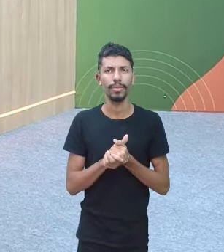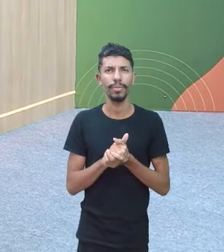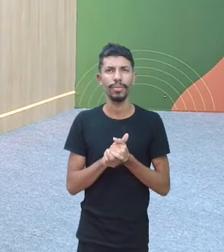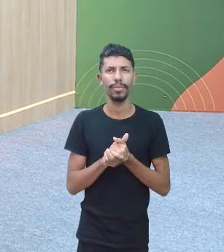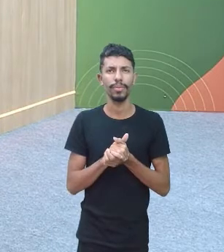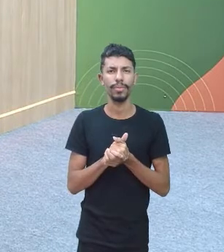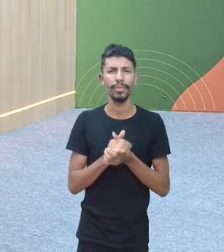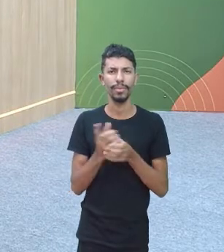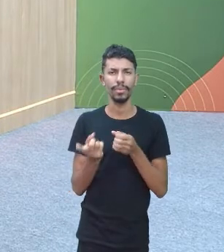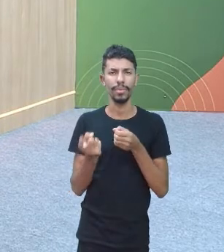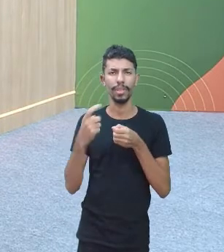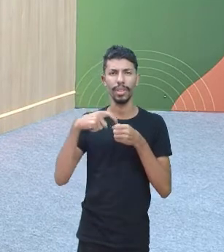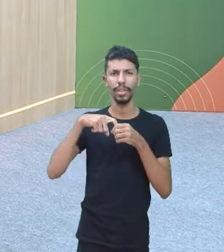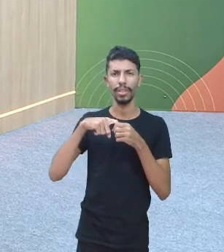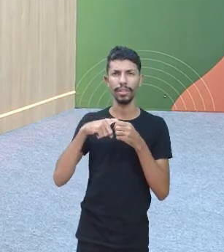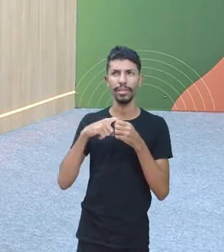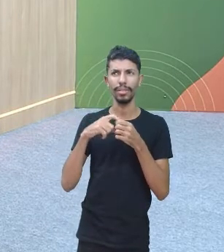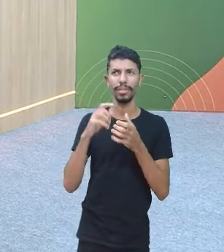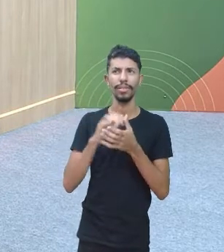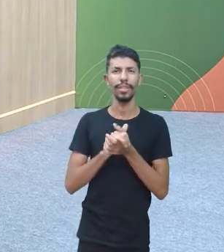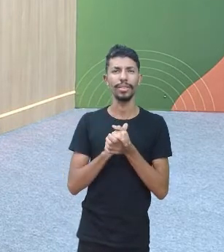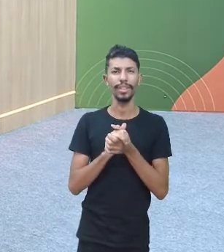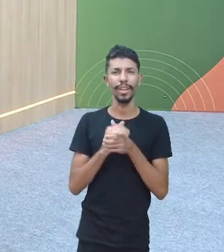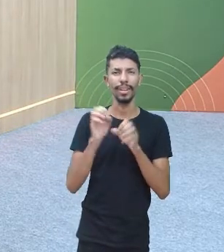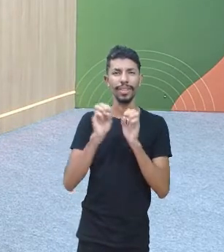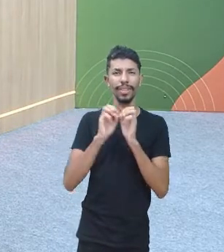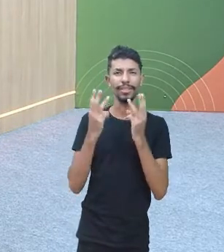pode voltar, por favor, aí, Creiton.